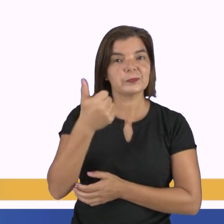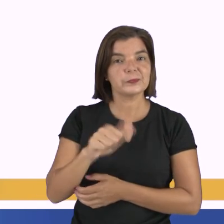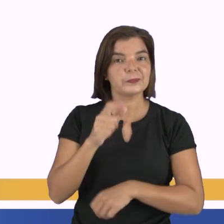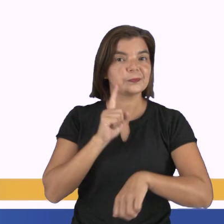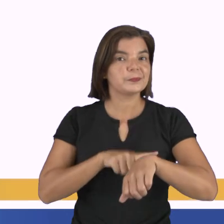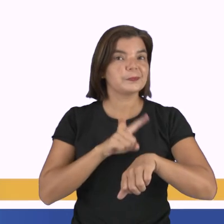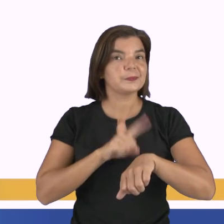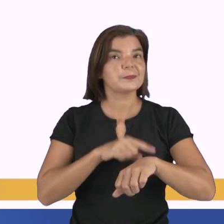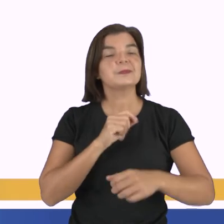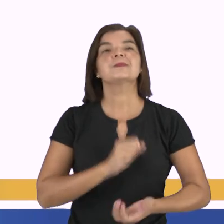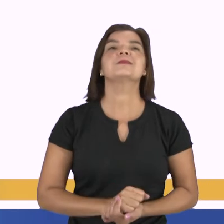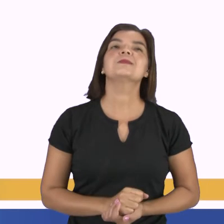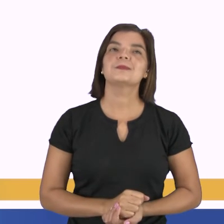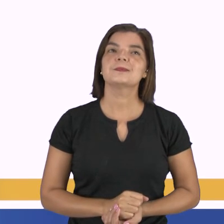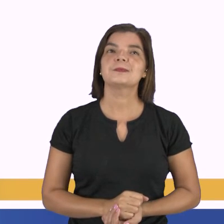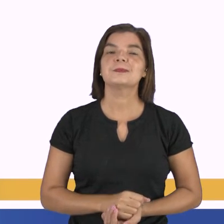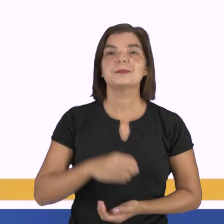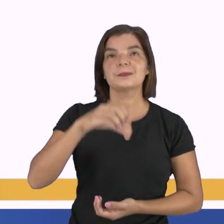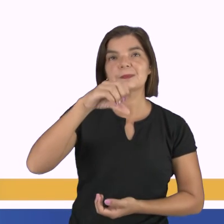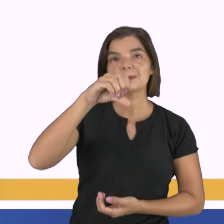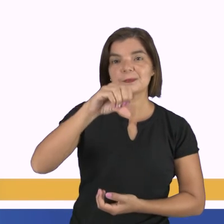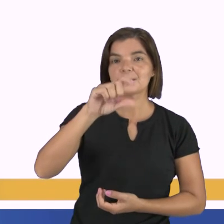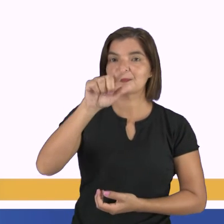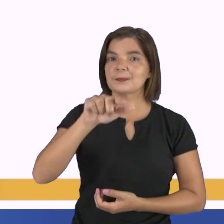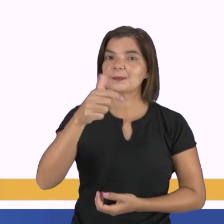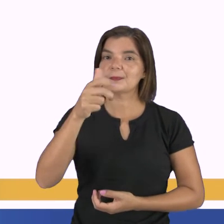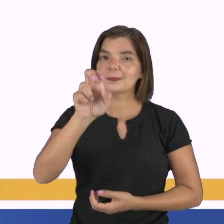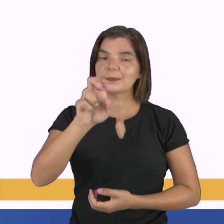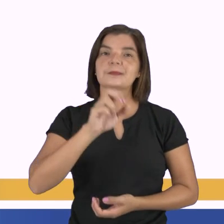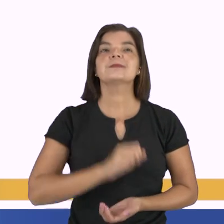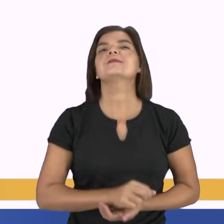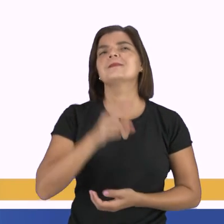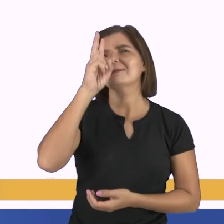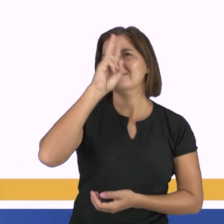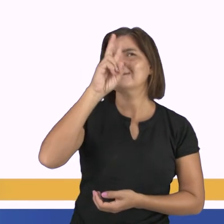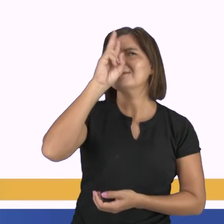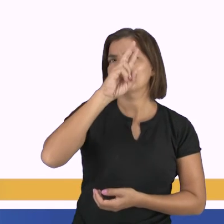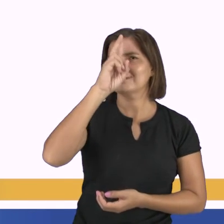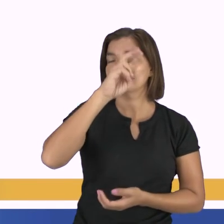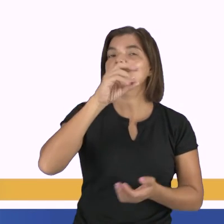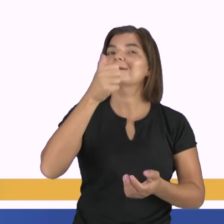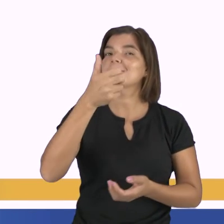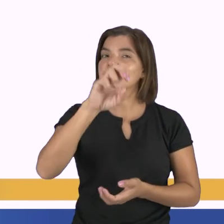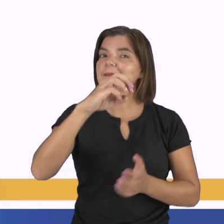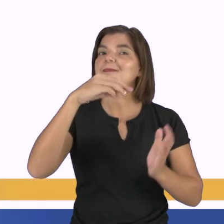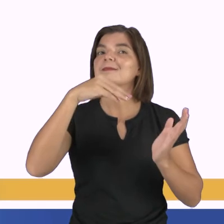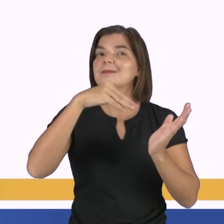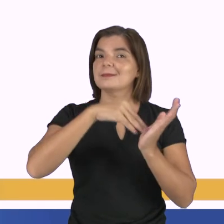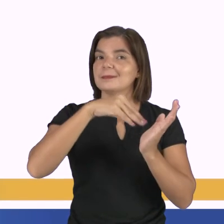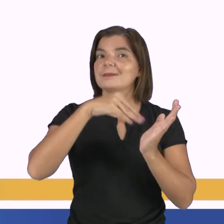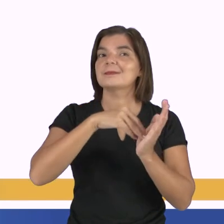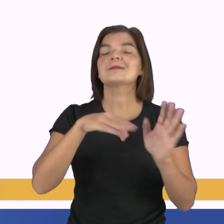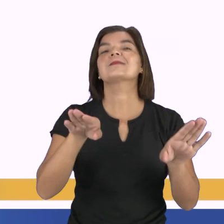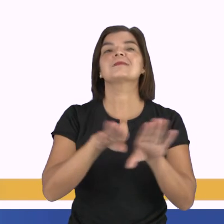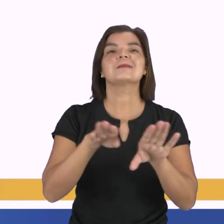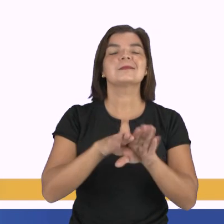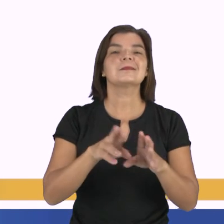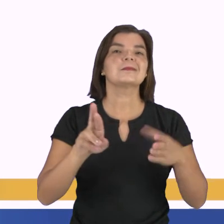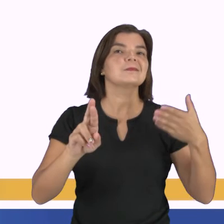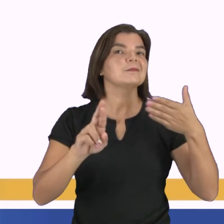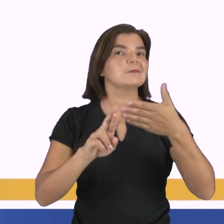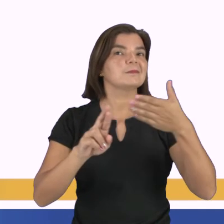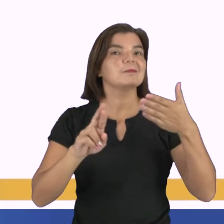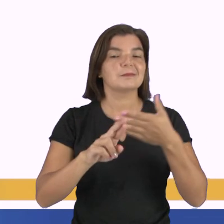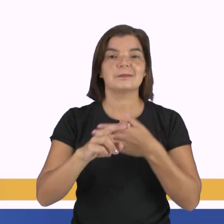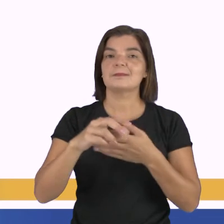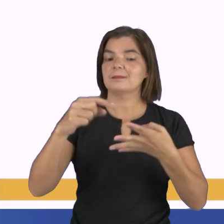seu relógio. Son las 9:15. Lembra? 15 minutos refere-se a um quarto de hora. Por isso